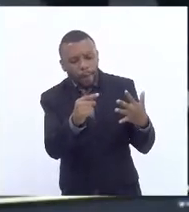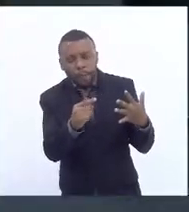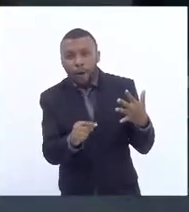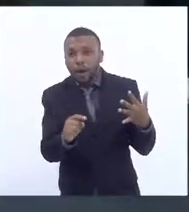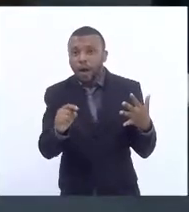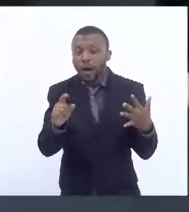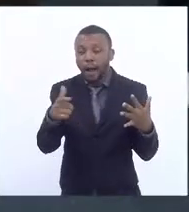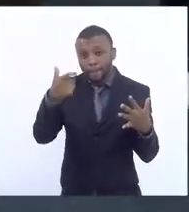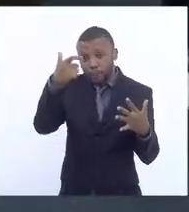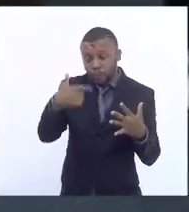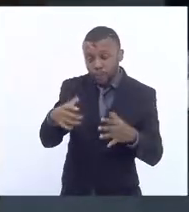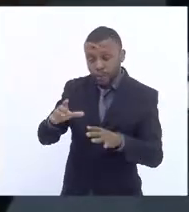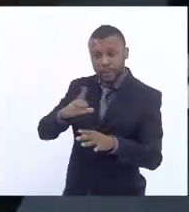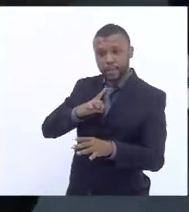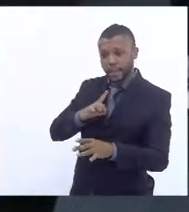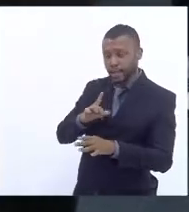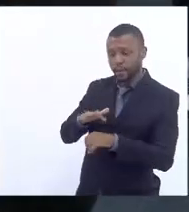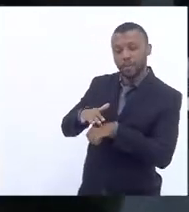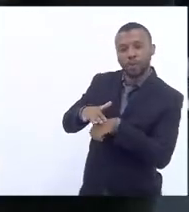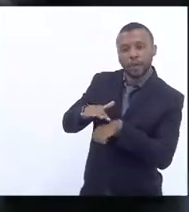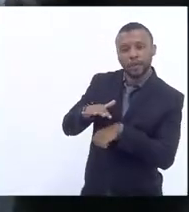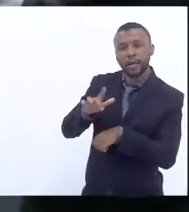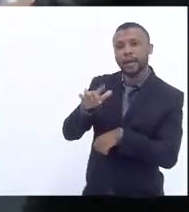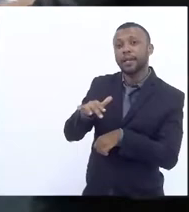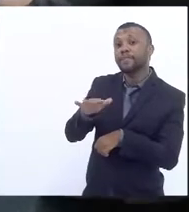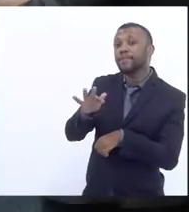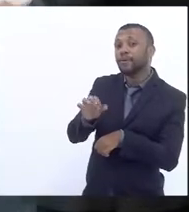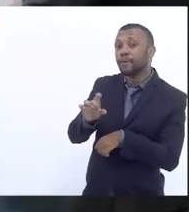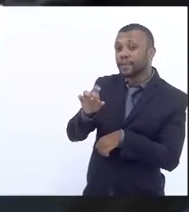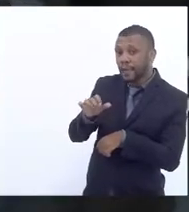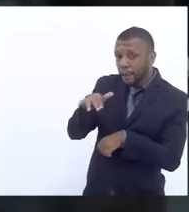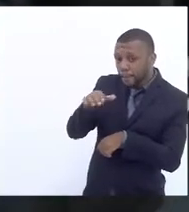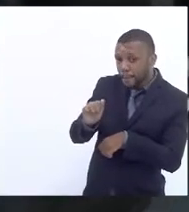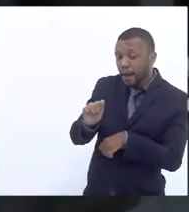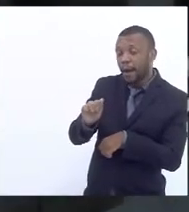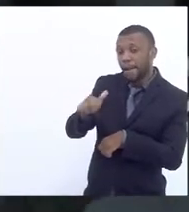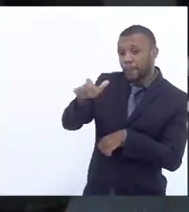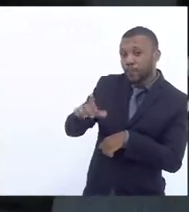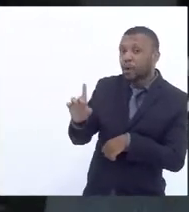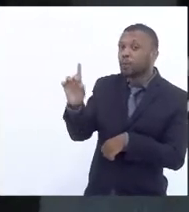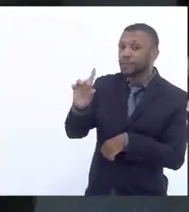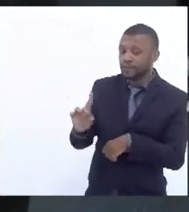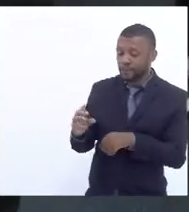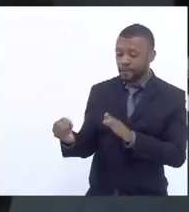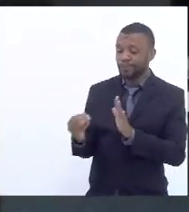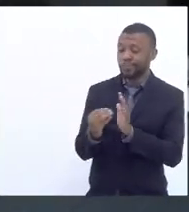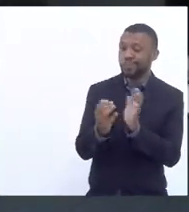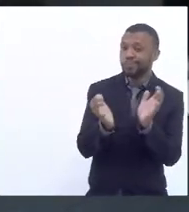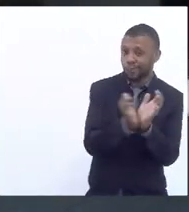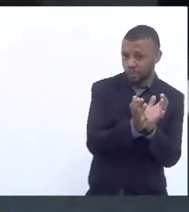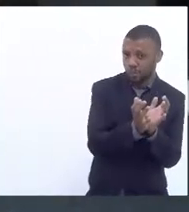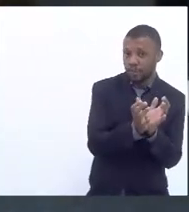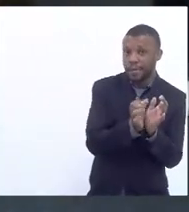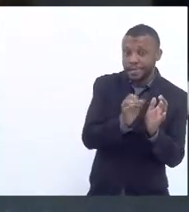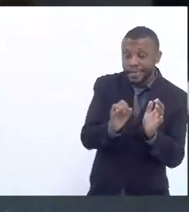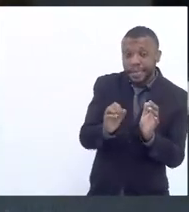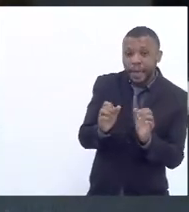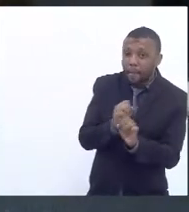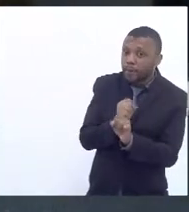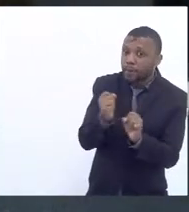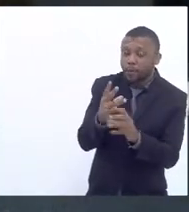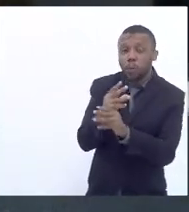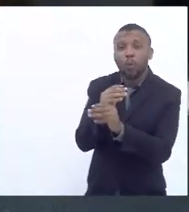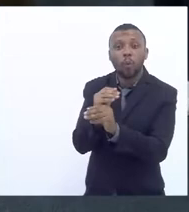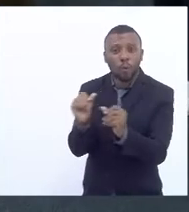pessoas com deficiência, porque é uma doença incurável. Se é incurável e a pessoa já possui a deformidade, ela não consegue mais exercer